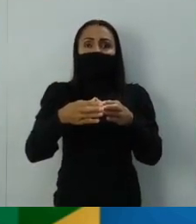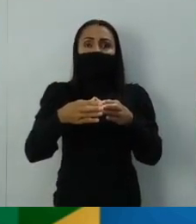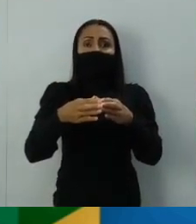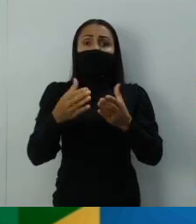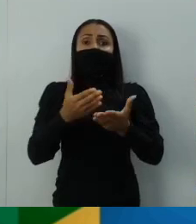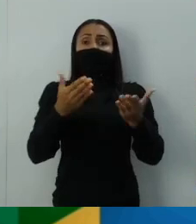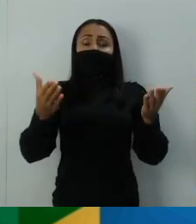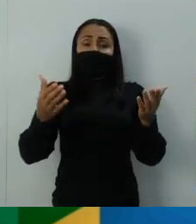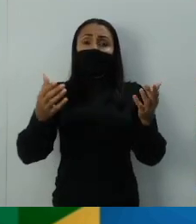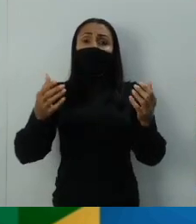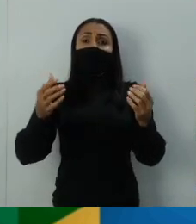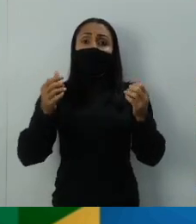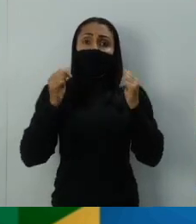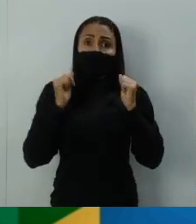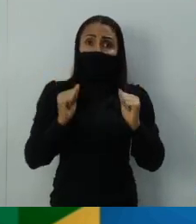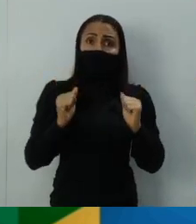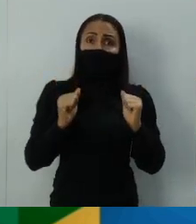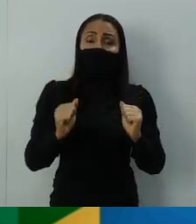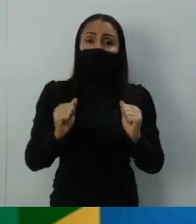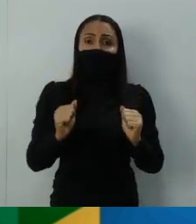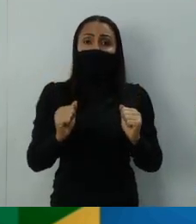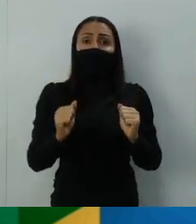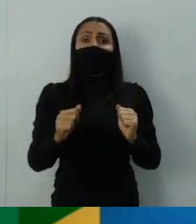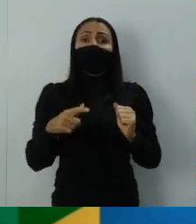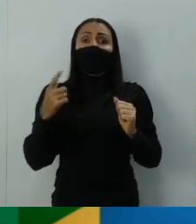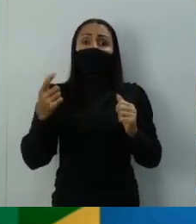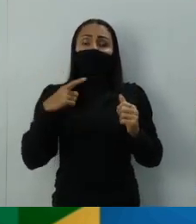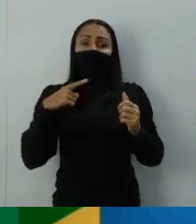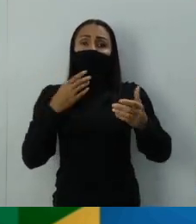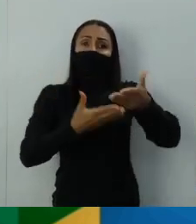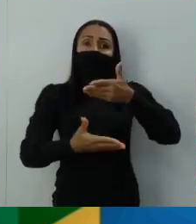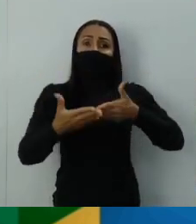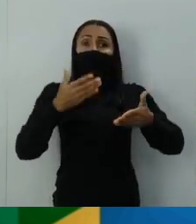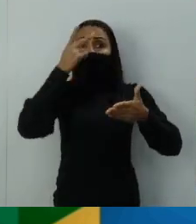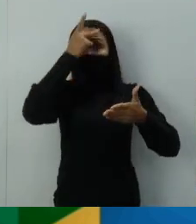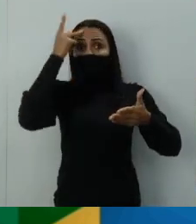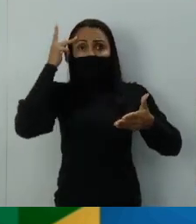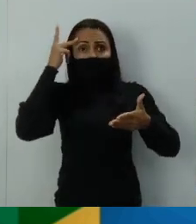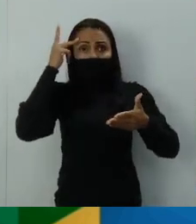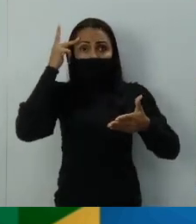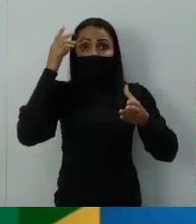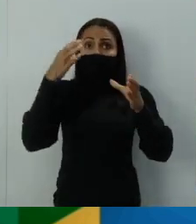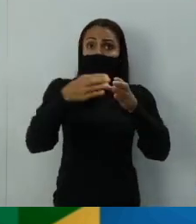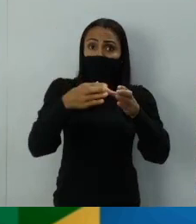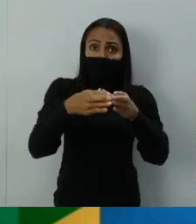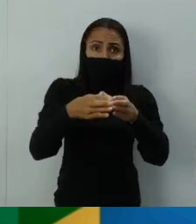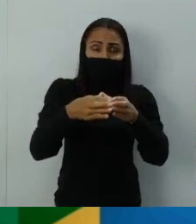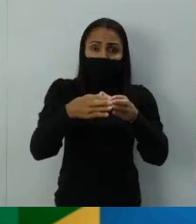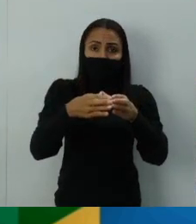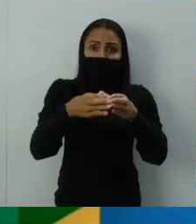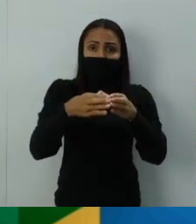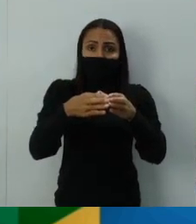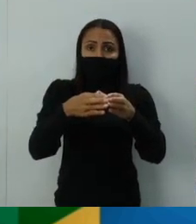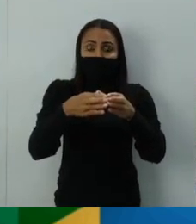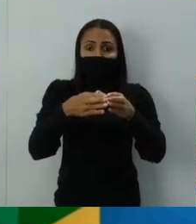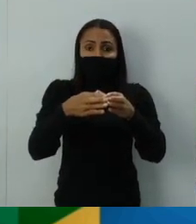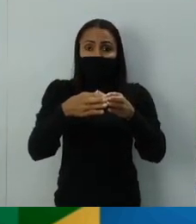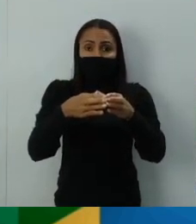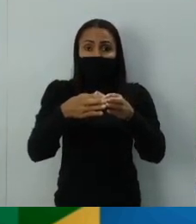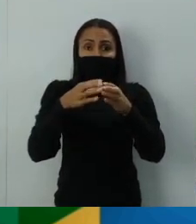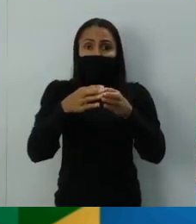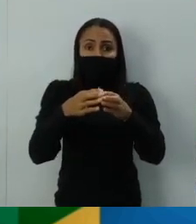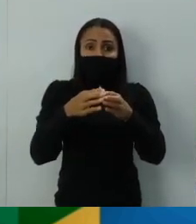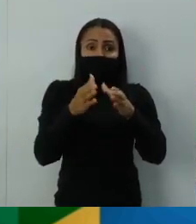essas ideias podem ser em relação a pessoas, a grupos, a uma época ou até mesmo a